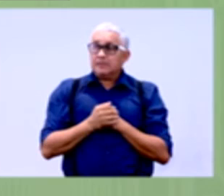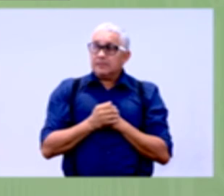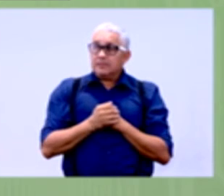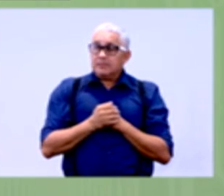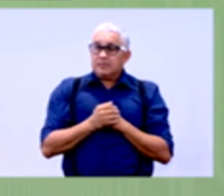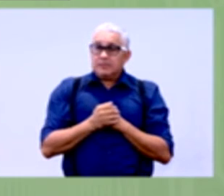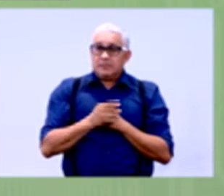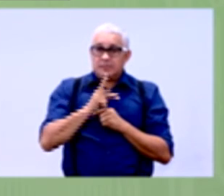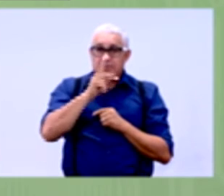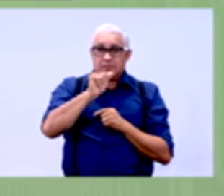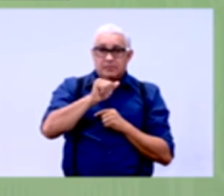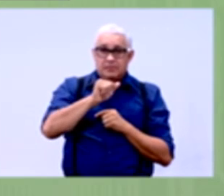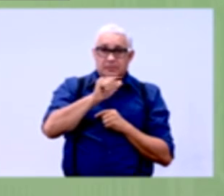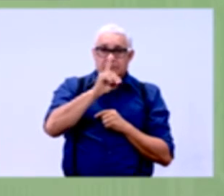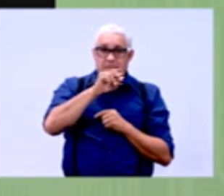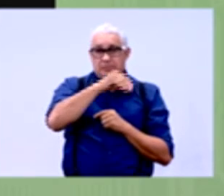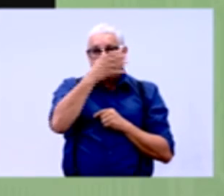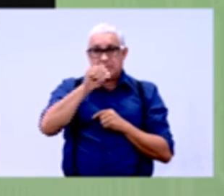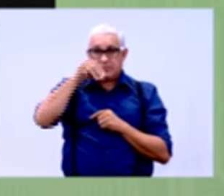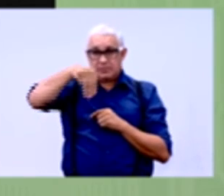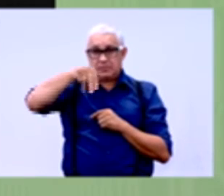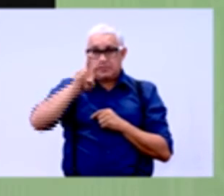do nosso padrão MVC.